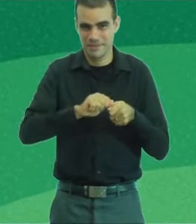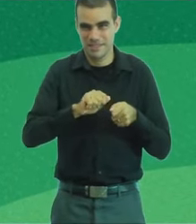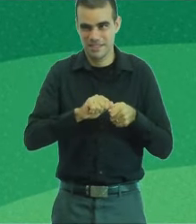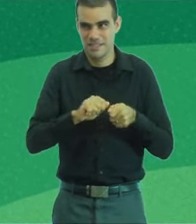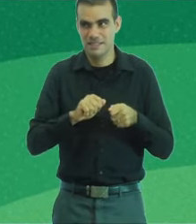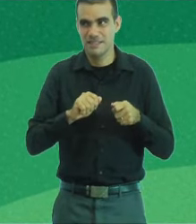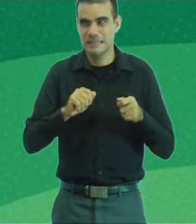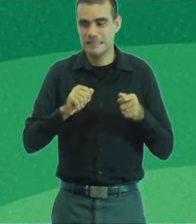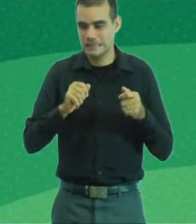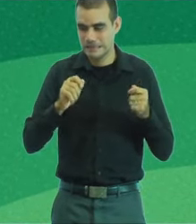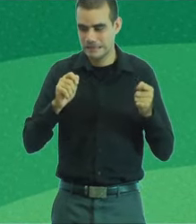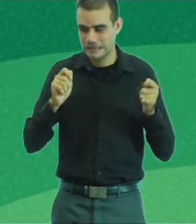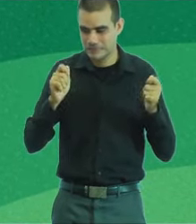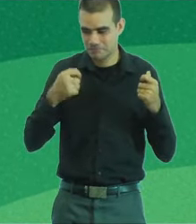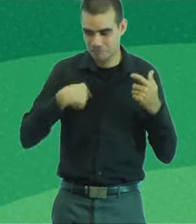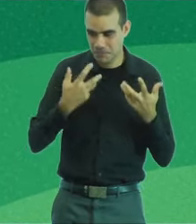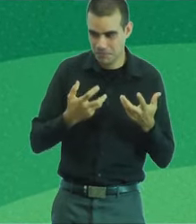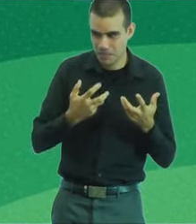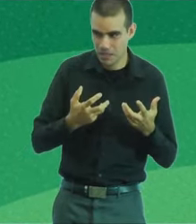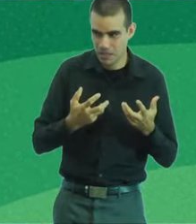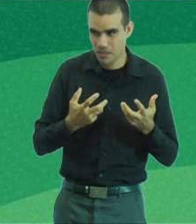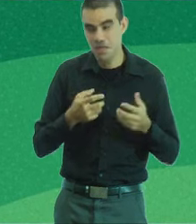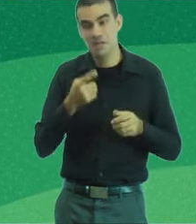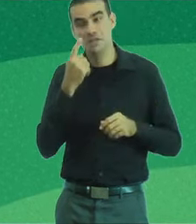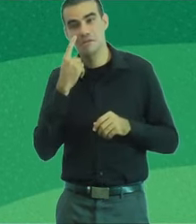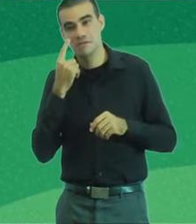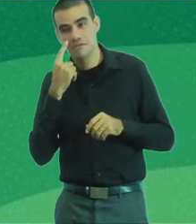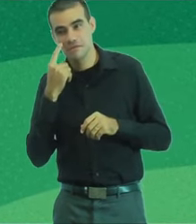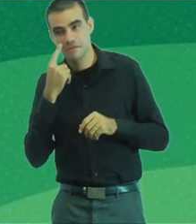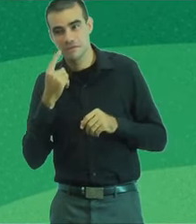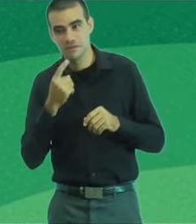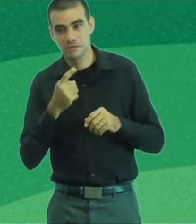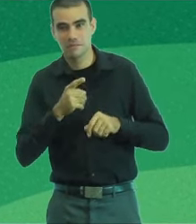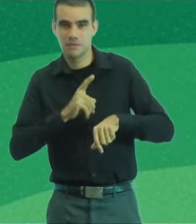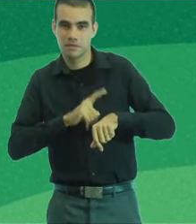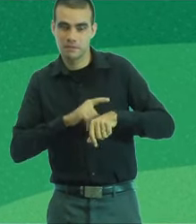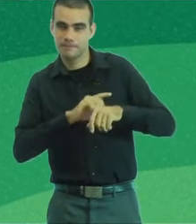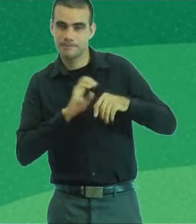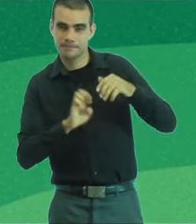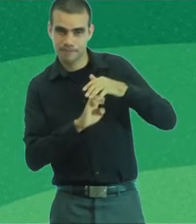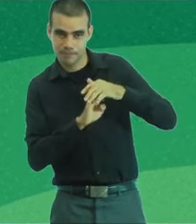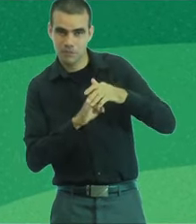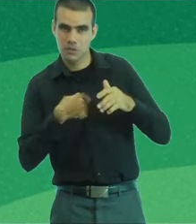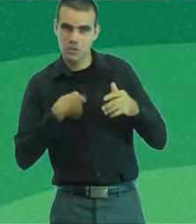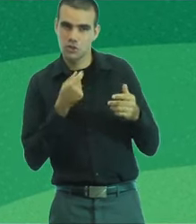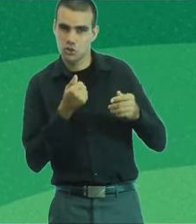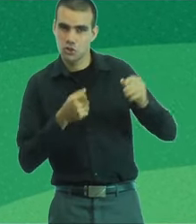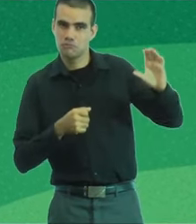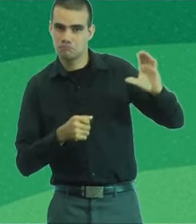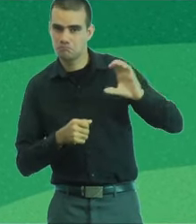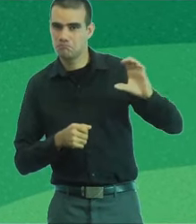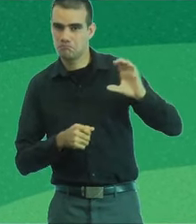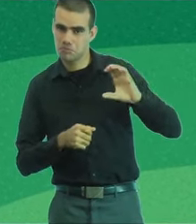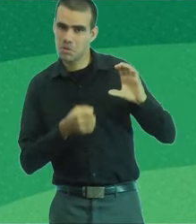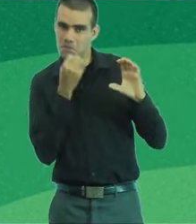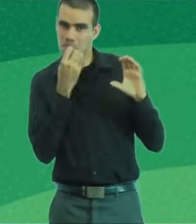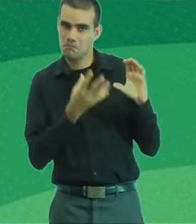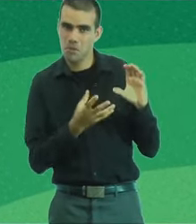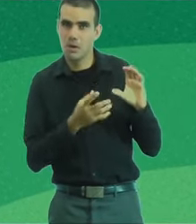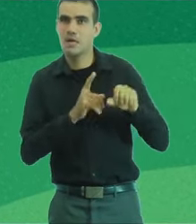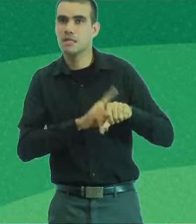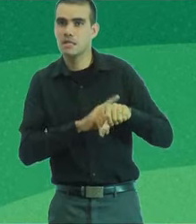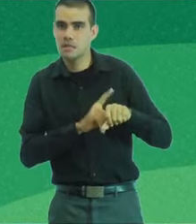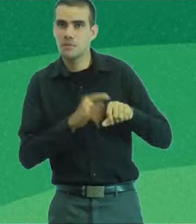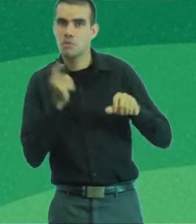Será que eu quero aí eu falei bom trampei um montão de tempo nessa empresa eu recebi um dinheiro de restituição falei quanto tempo